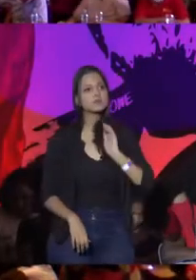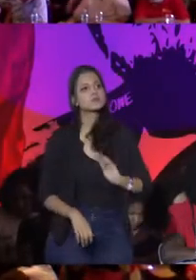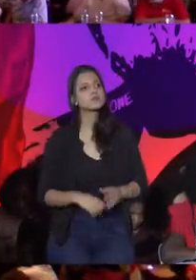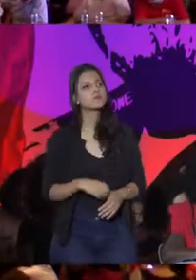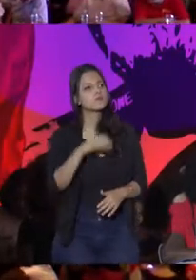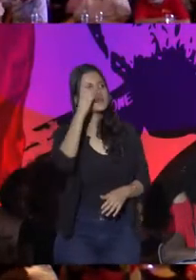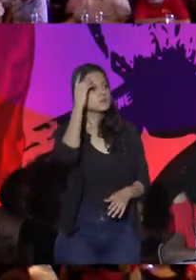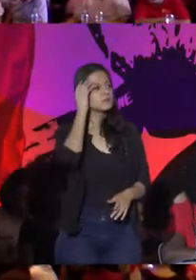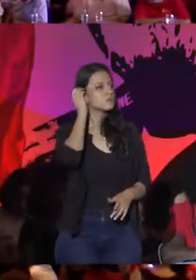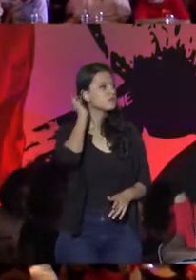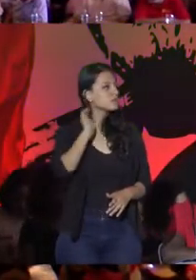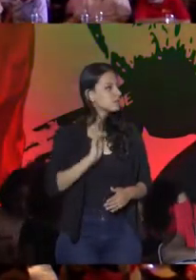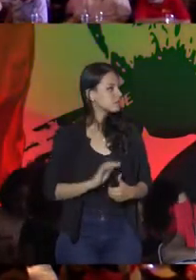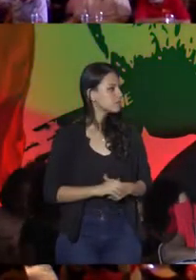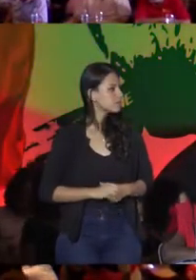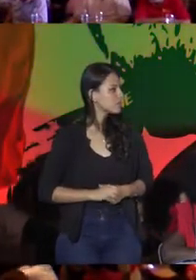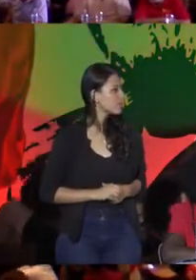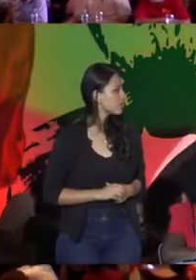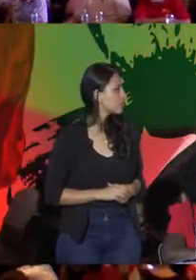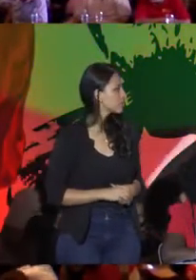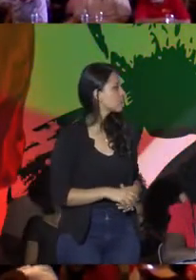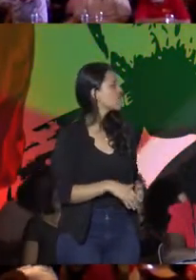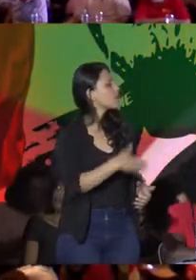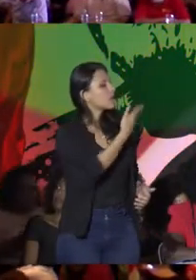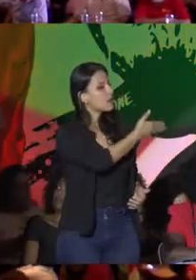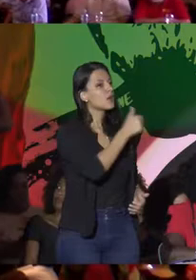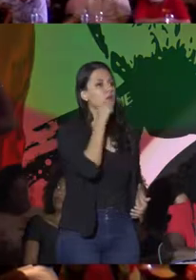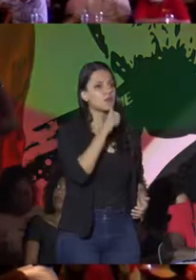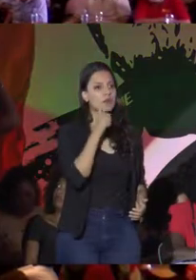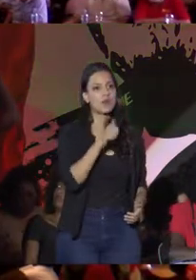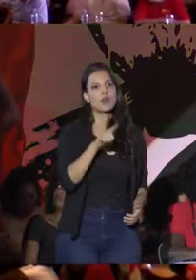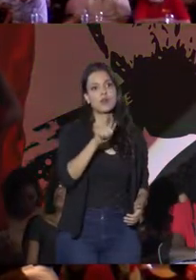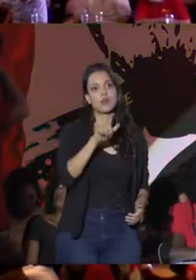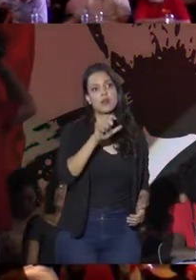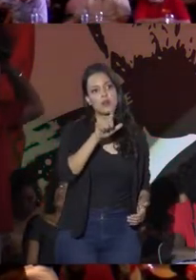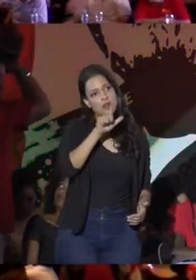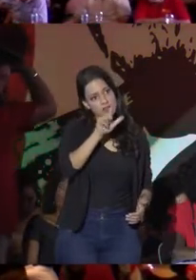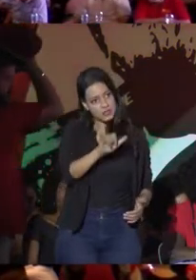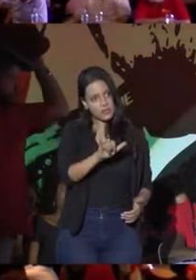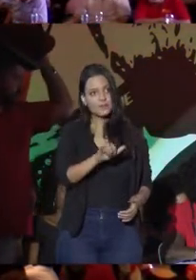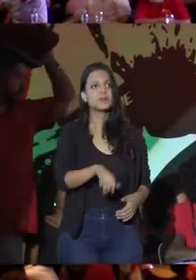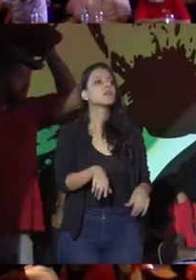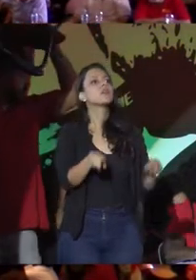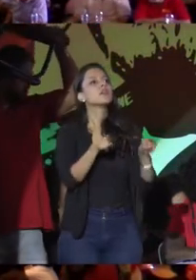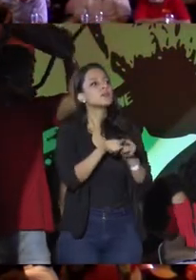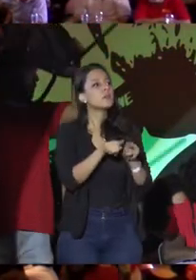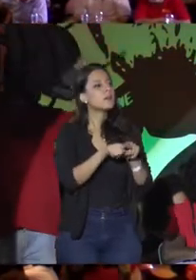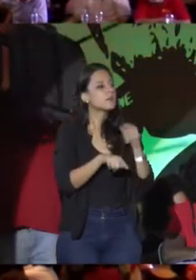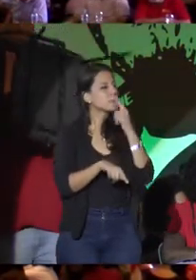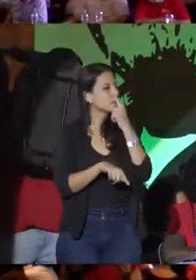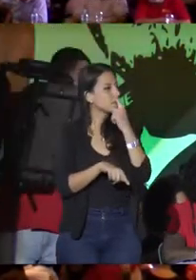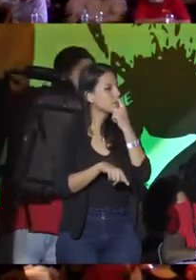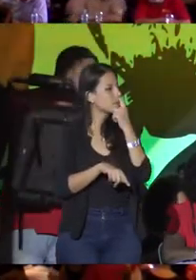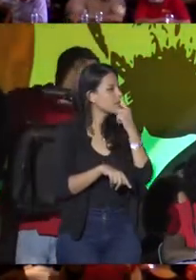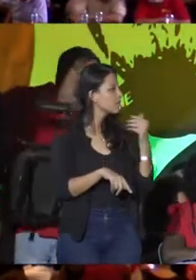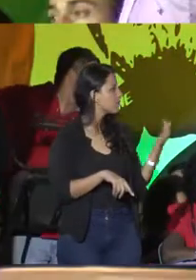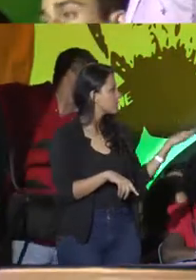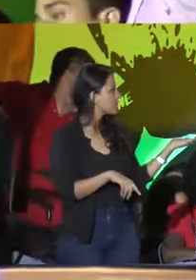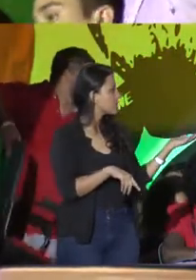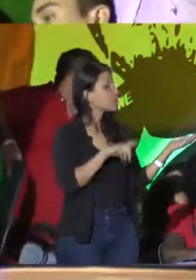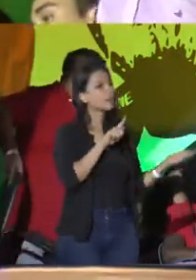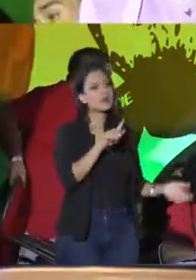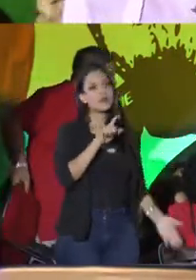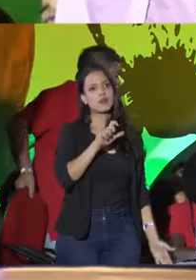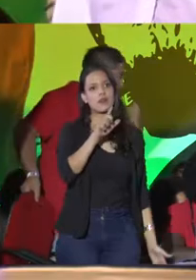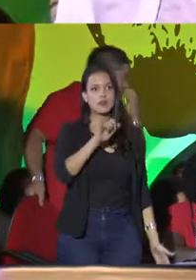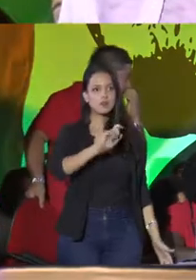Dizer, companheiros, saudar a nossa companheira Gleice. Aliás, eu vi um comentário de que a companheira Gleice